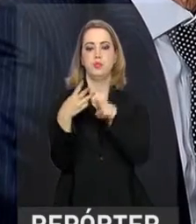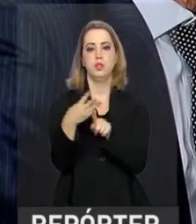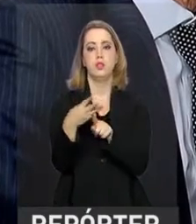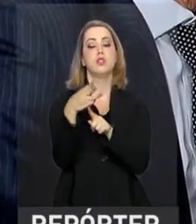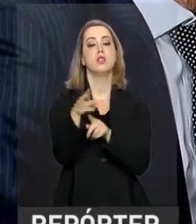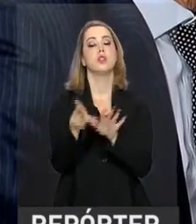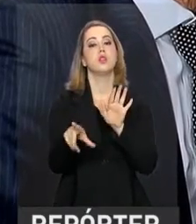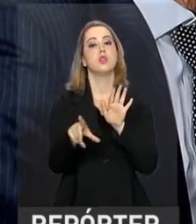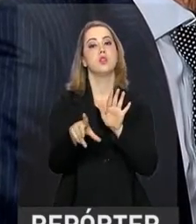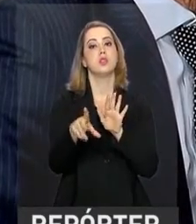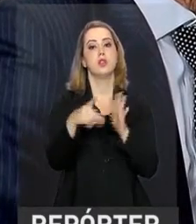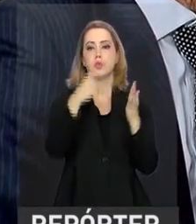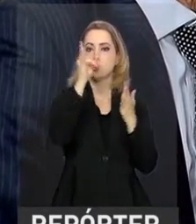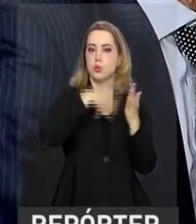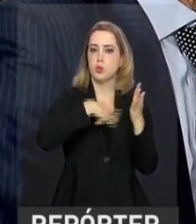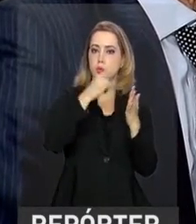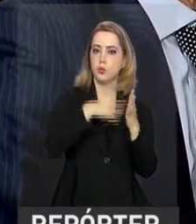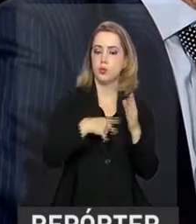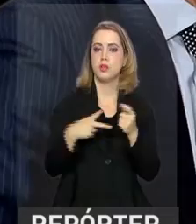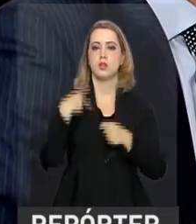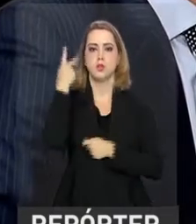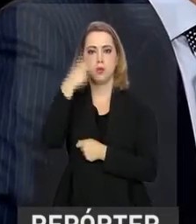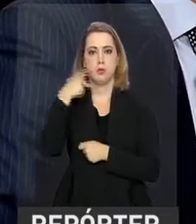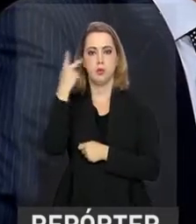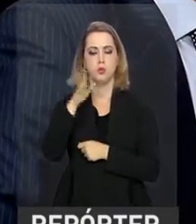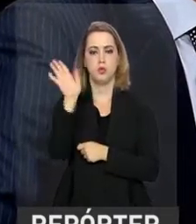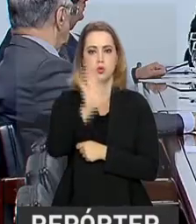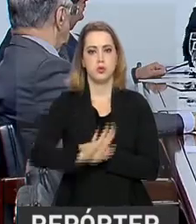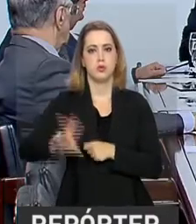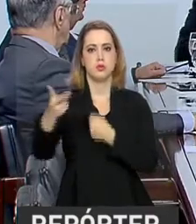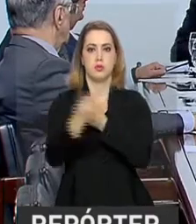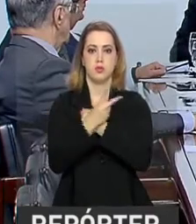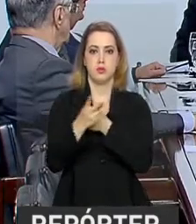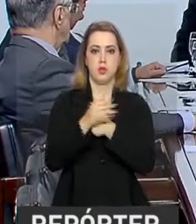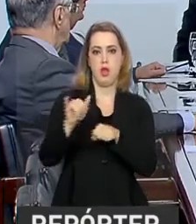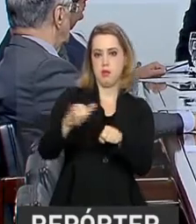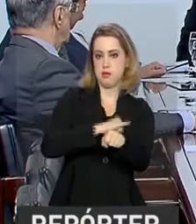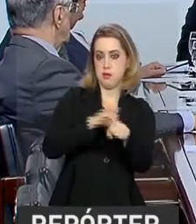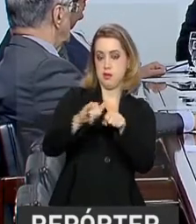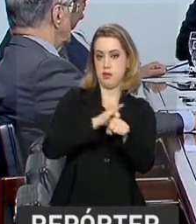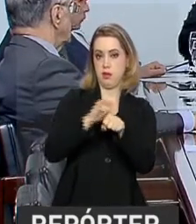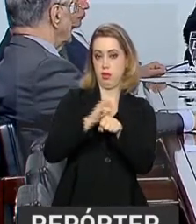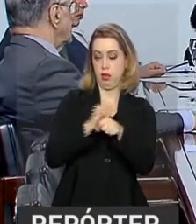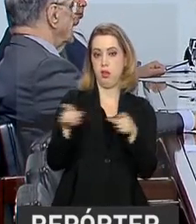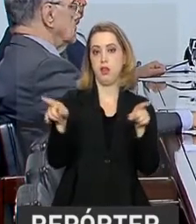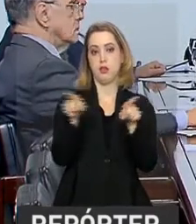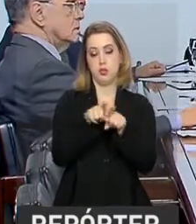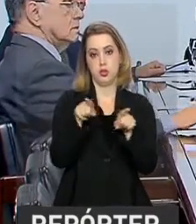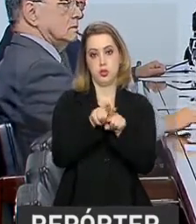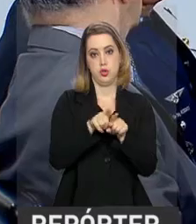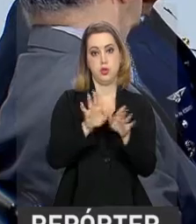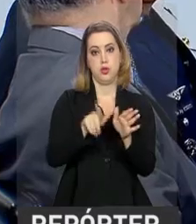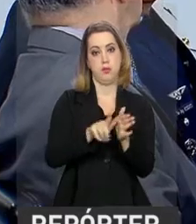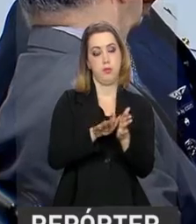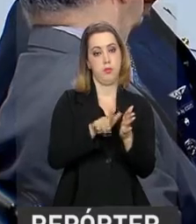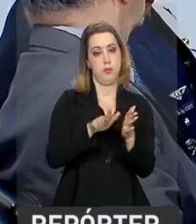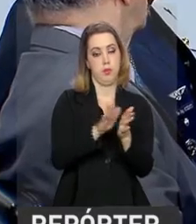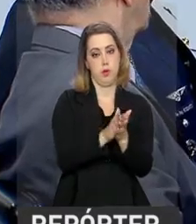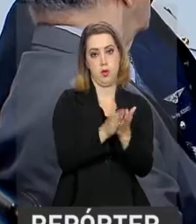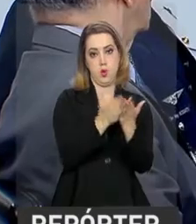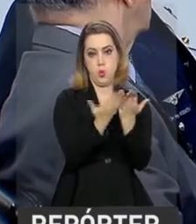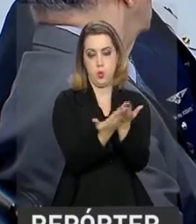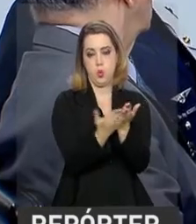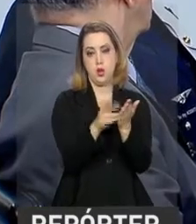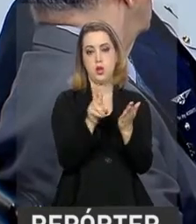documentos a política nacional de defesa a estratégia nacional de defesa e o livro branco que é um inventário das forças